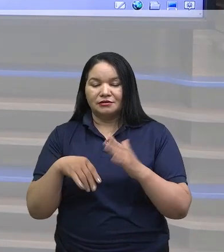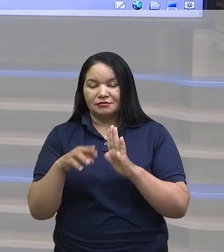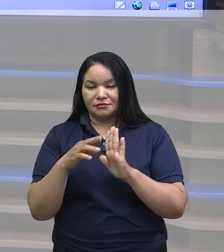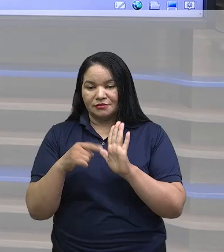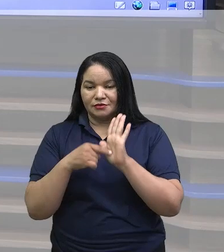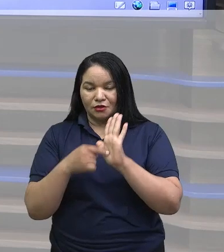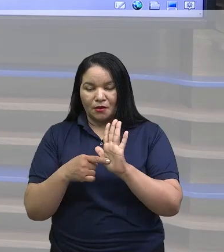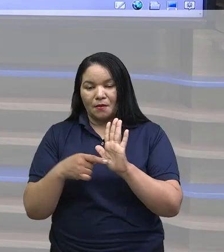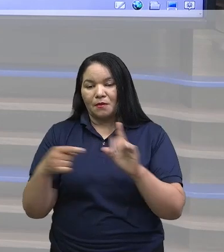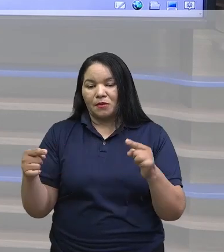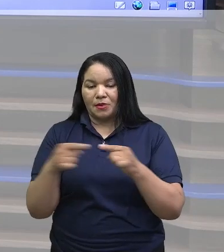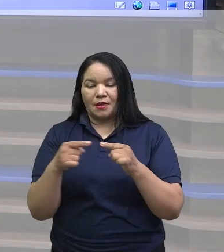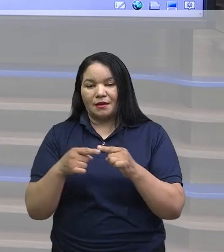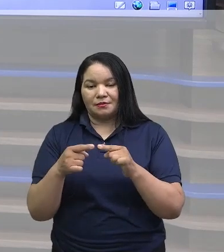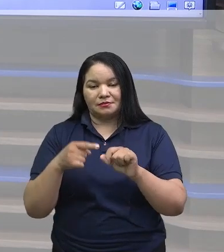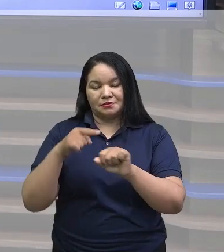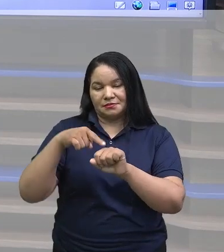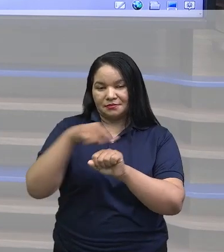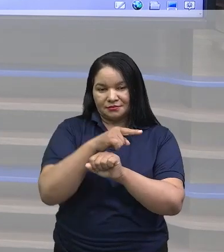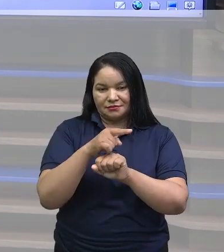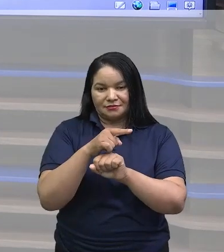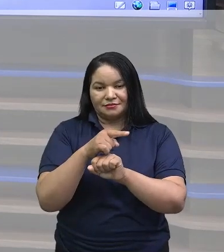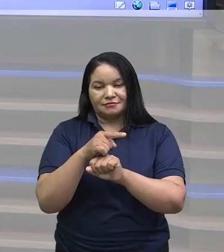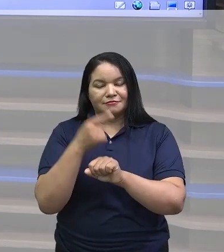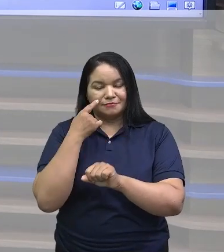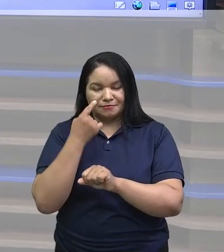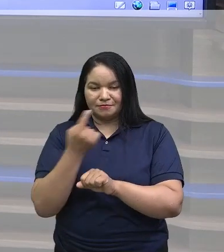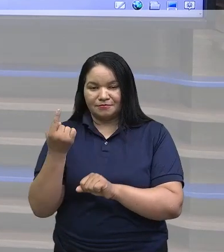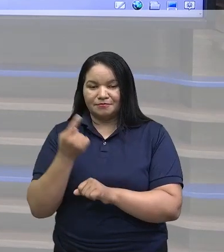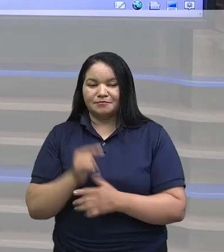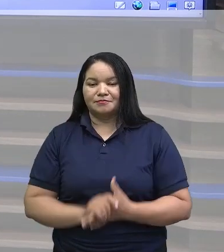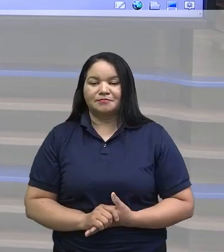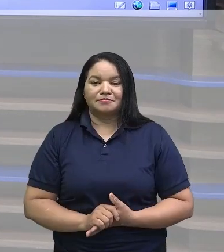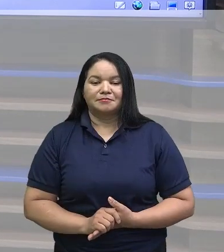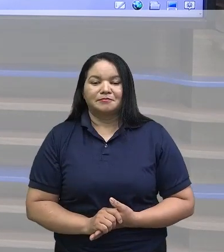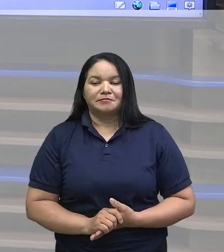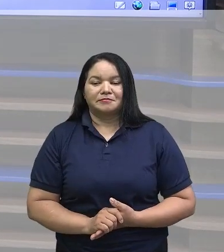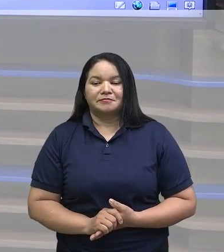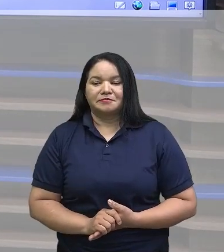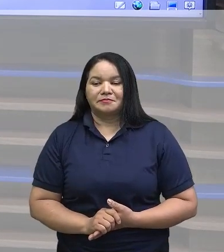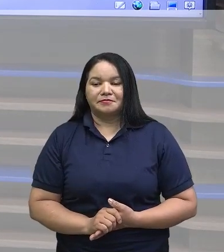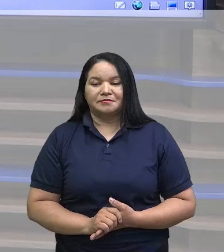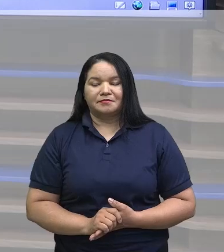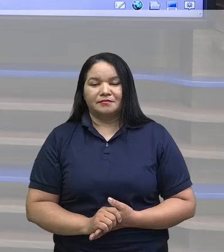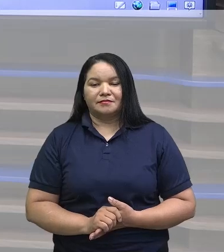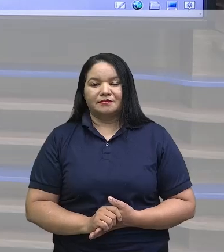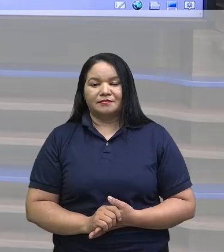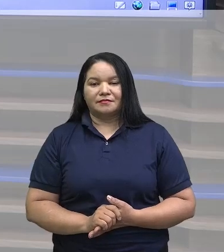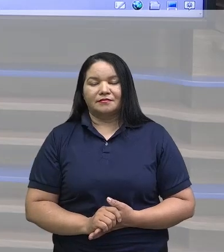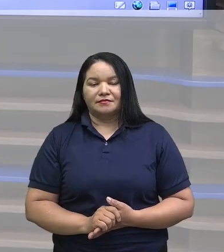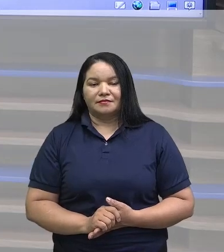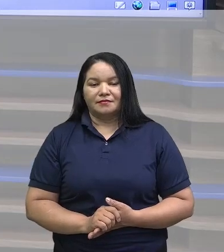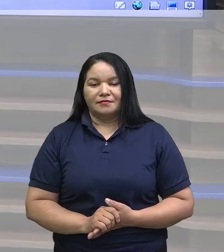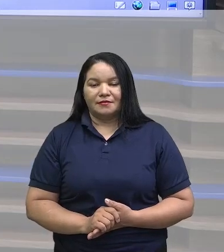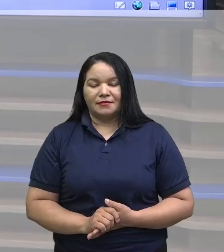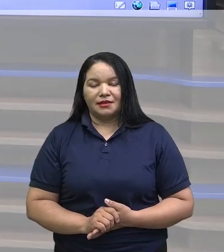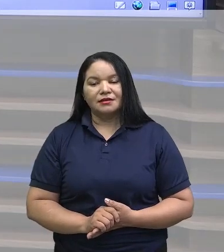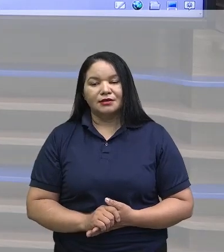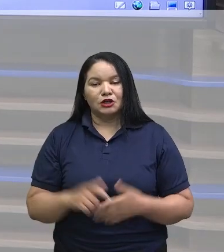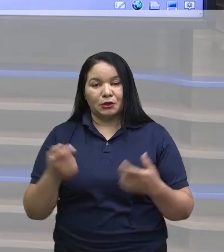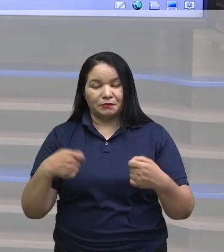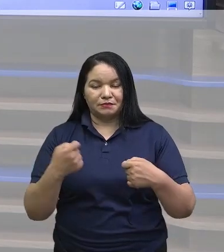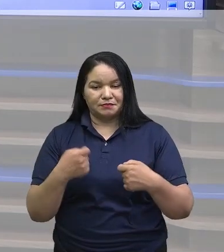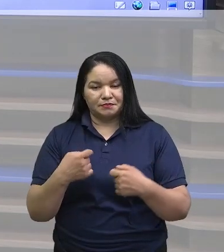a crase, com esse acento ao contrário, como vocês já viram, certo? Então, é necessário a gente